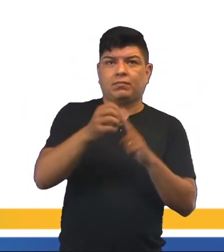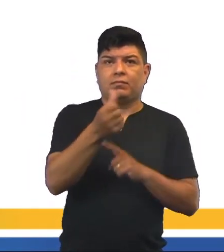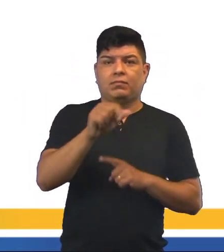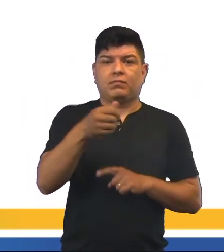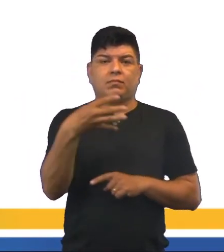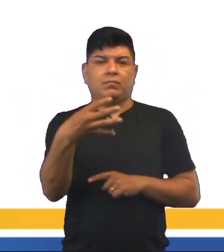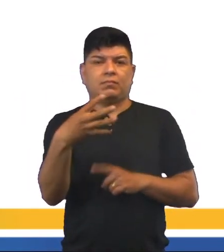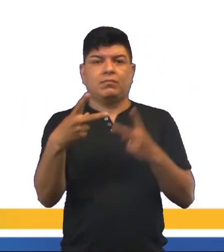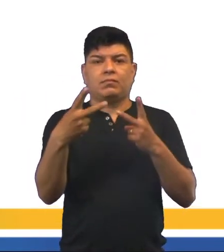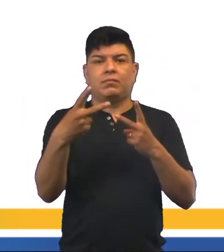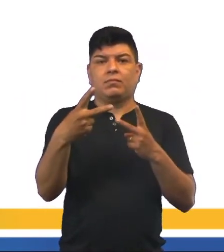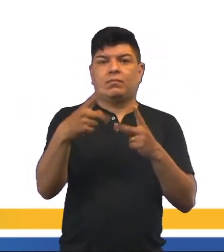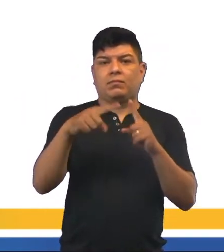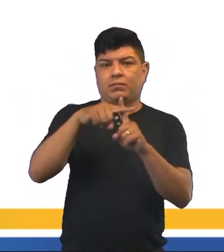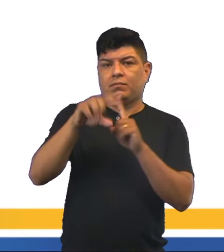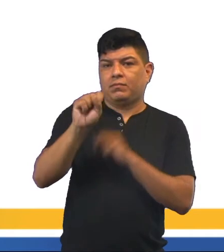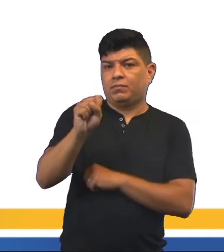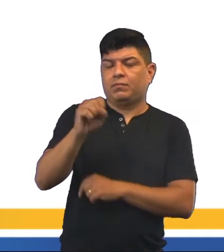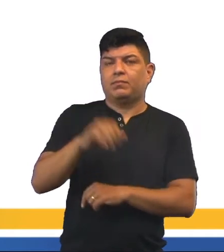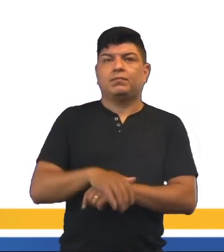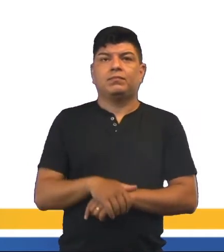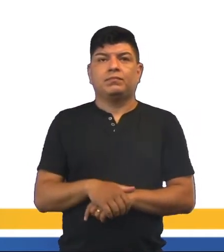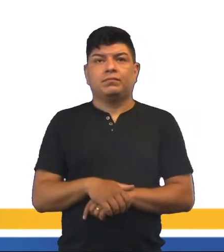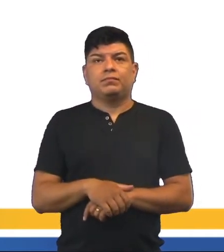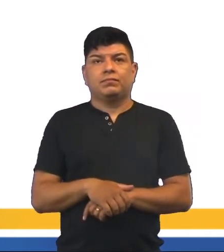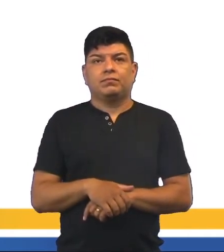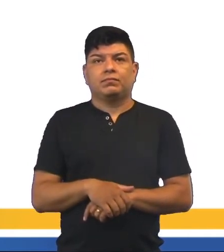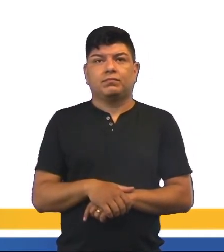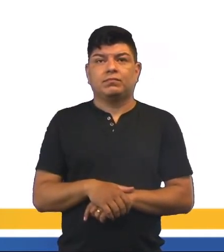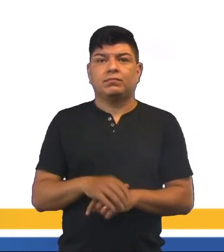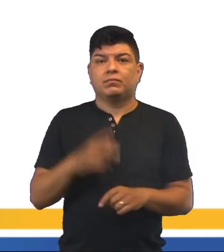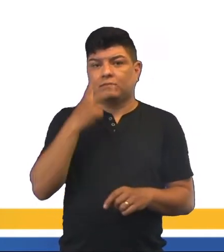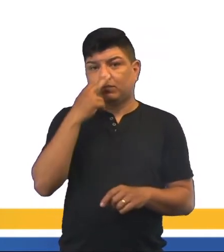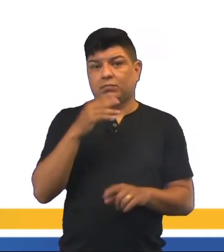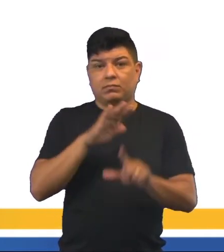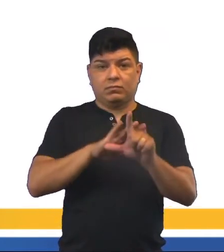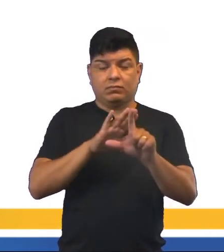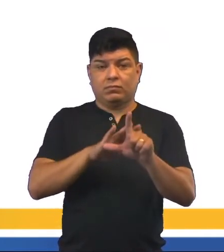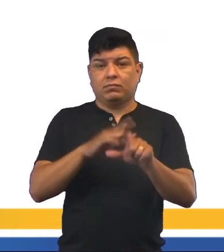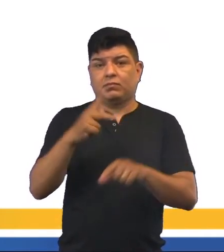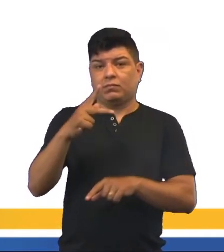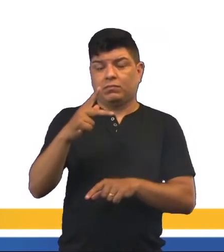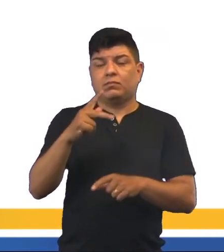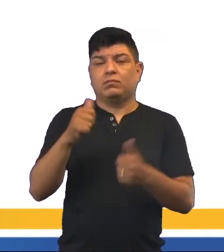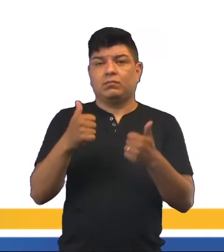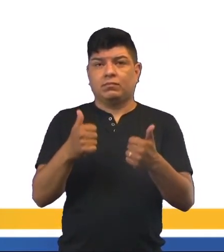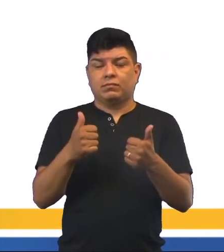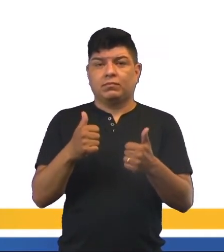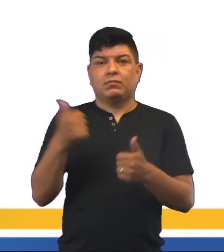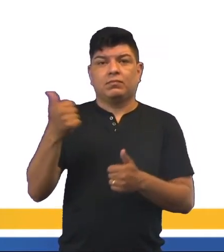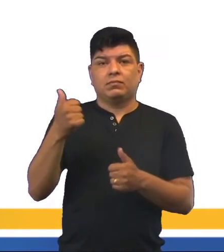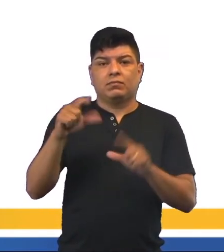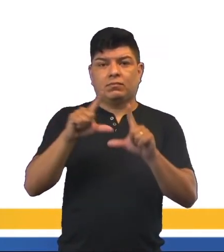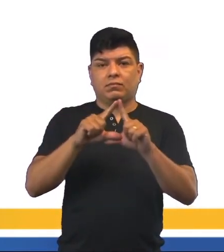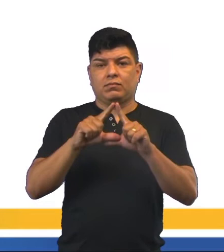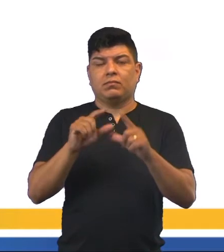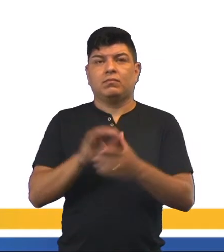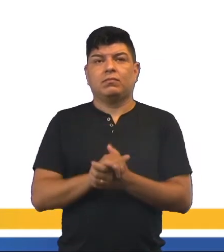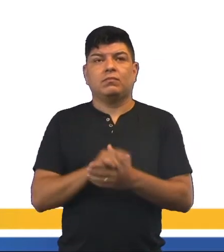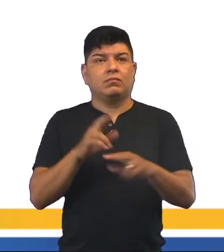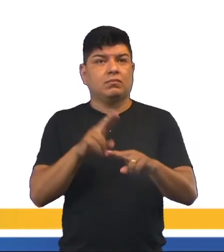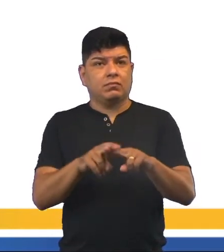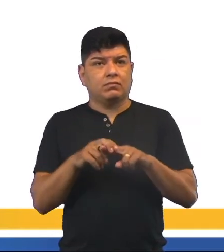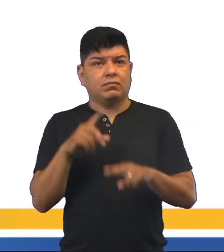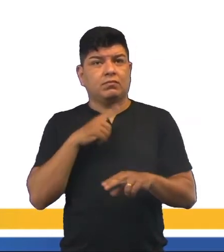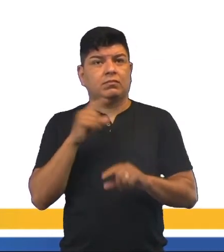mais 6,4 mais 8. Que no caso seria o perímetro do nosso P, né? P, que é o primeiro triângulo.